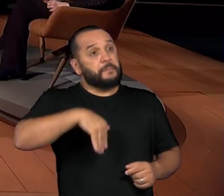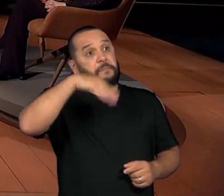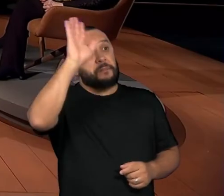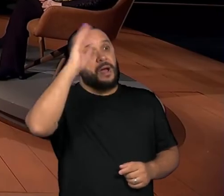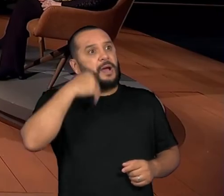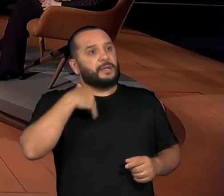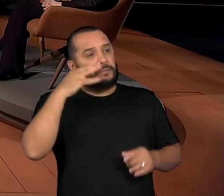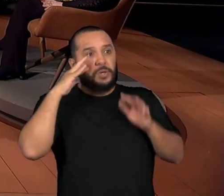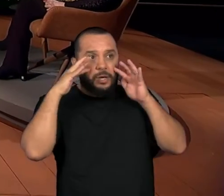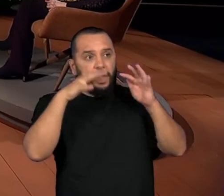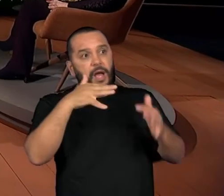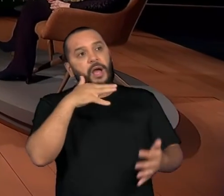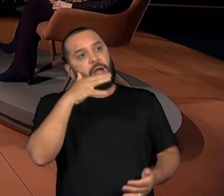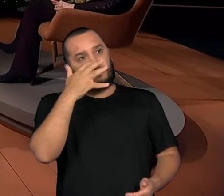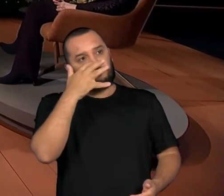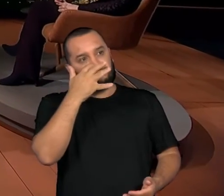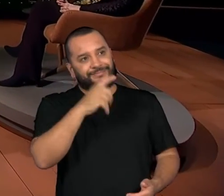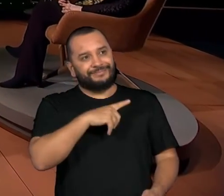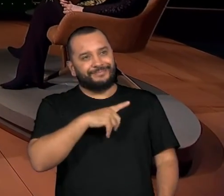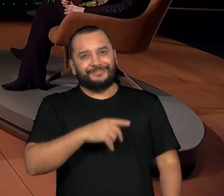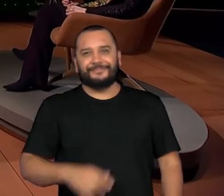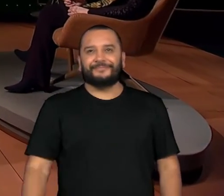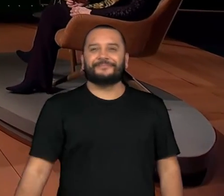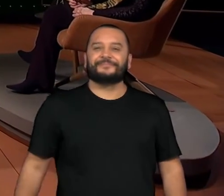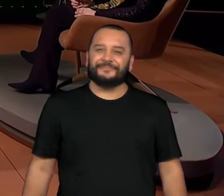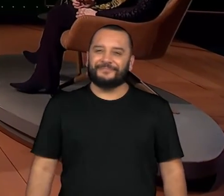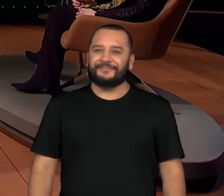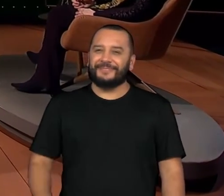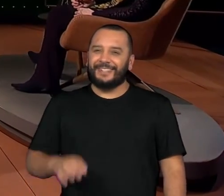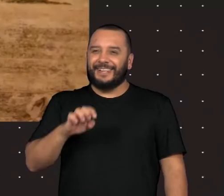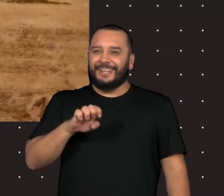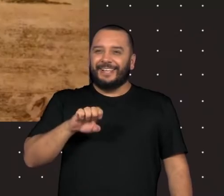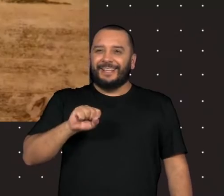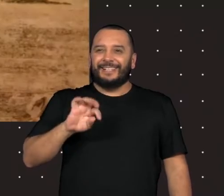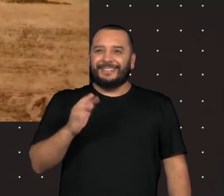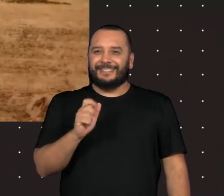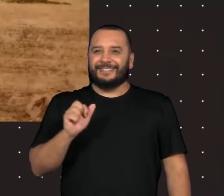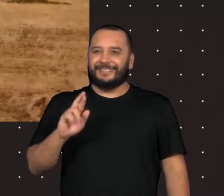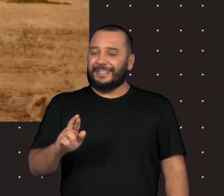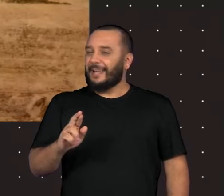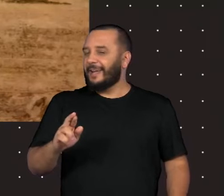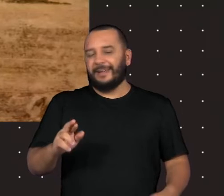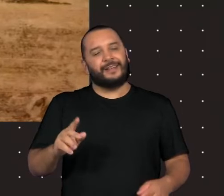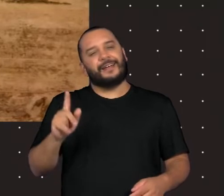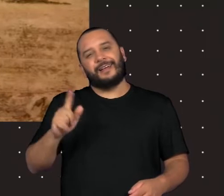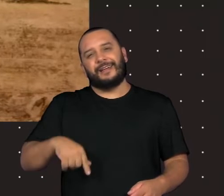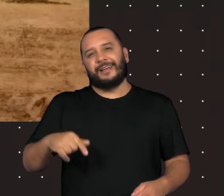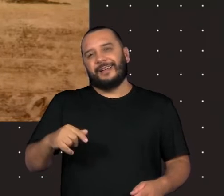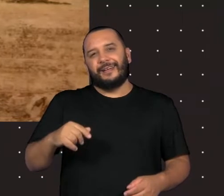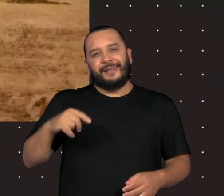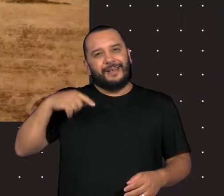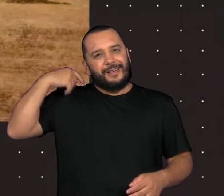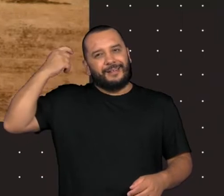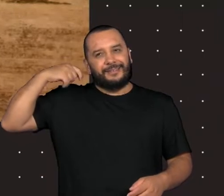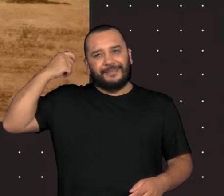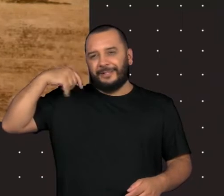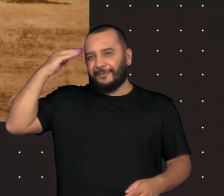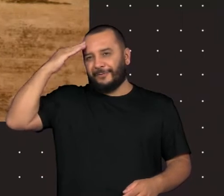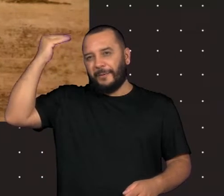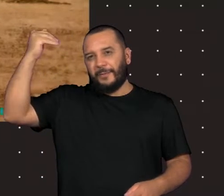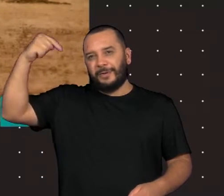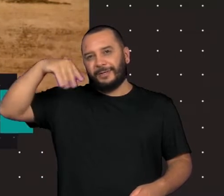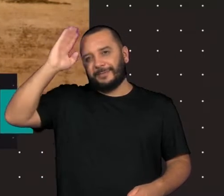ver? Vamos ver. Esther Góes é uma das maiores atrizes brasileiras. Eu tive a honra de trabalhar com ela